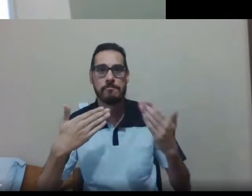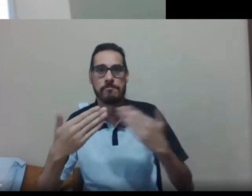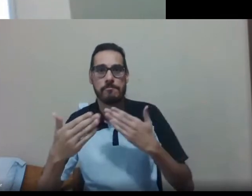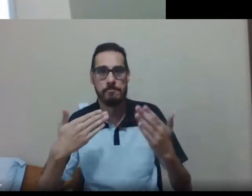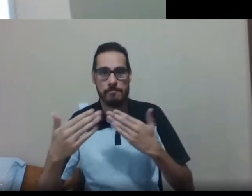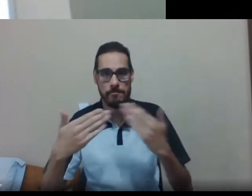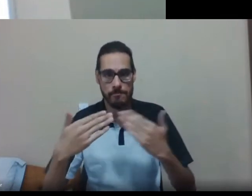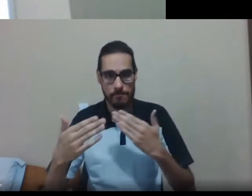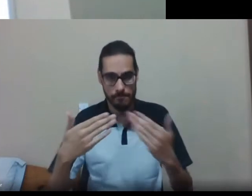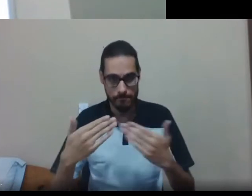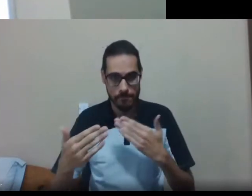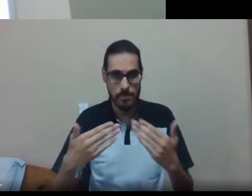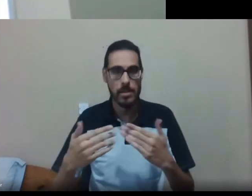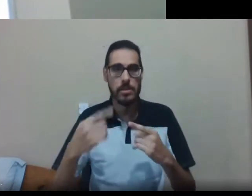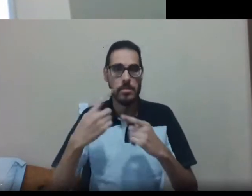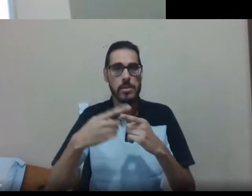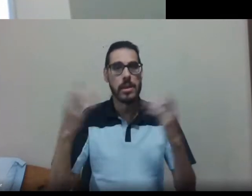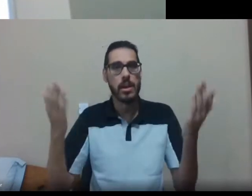presenciais.